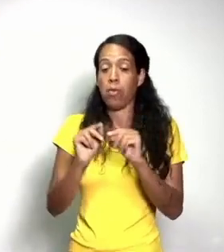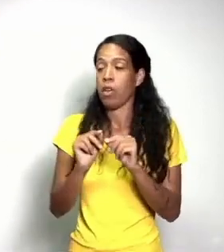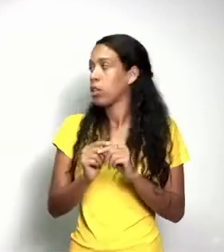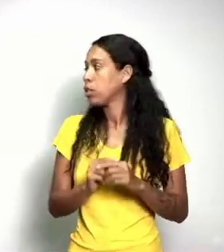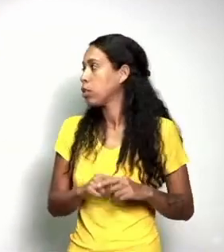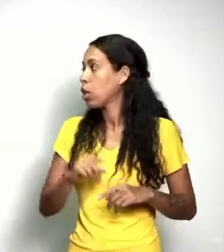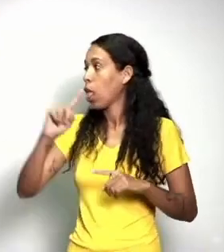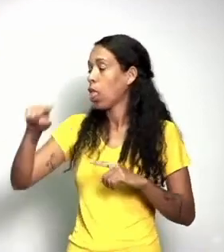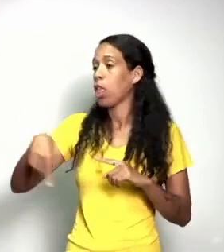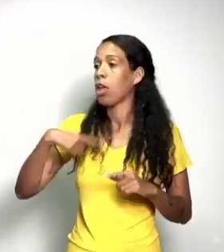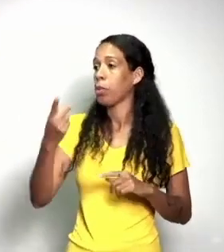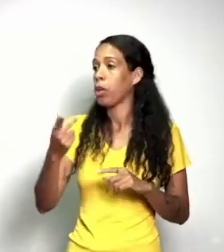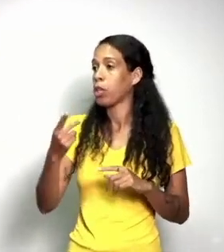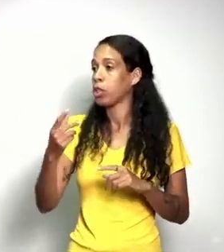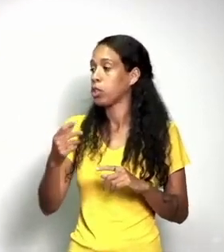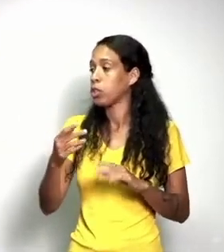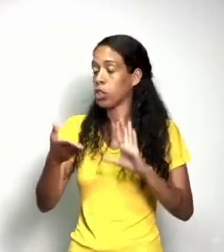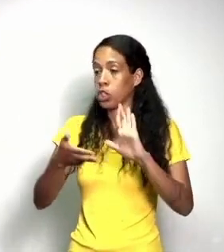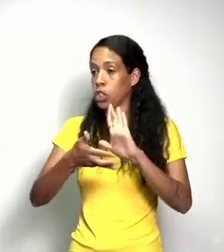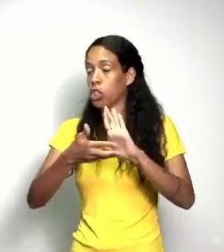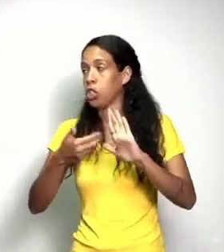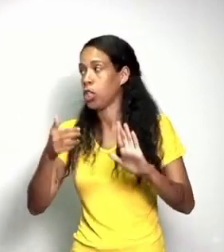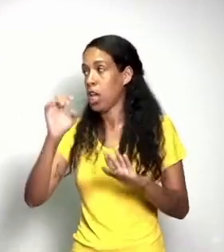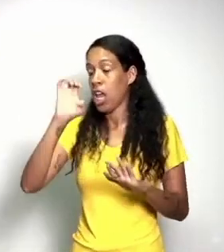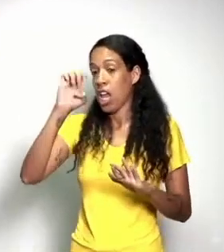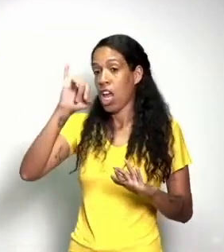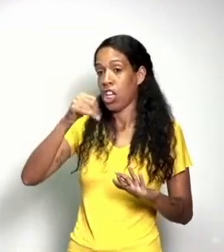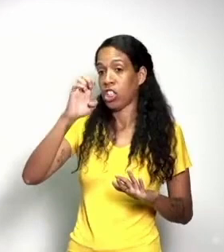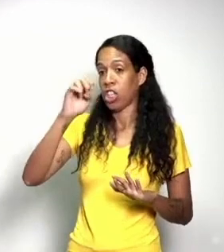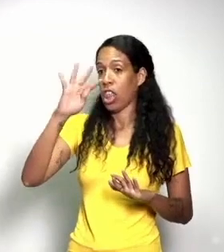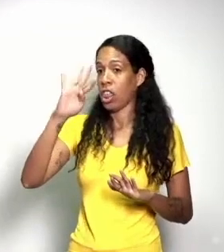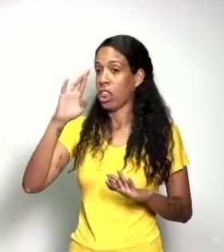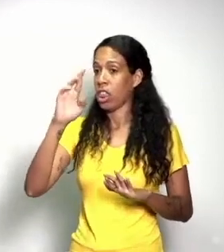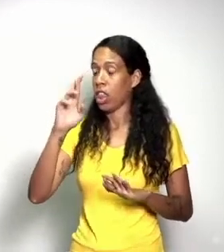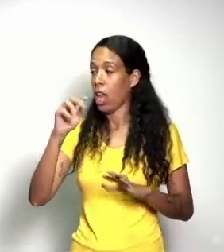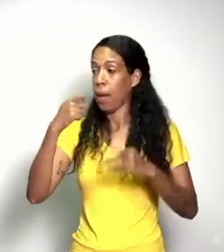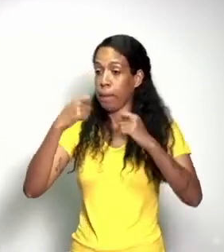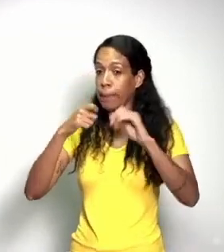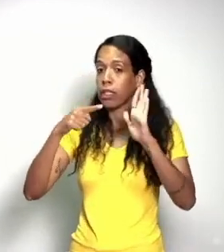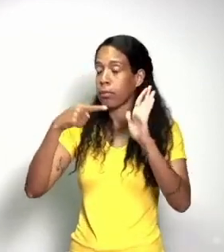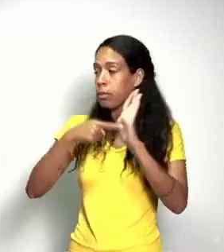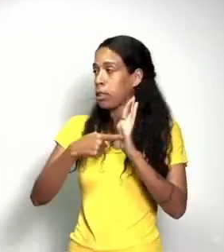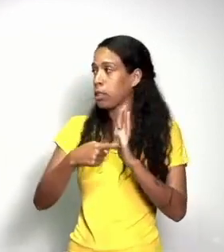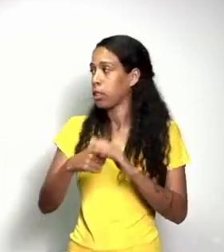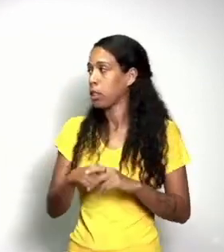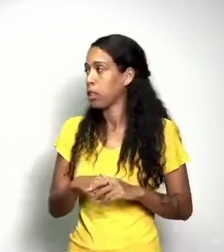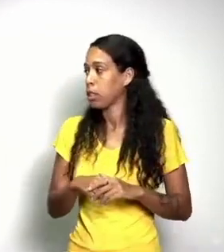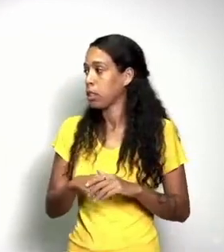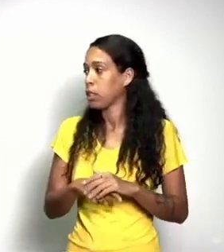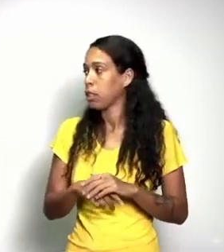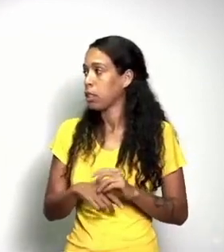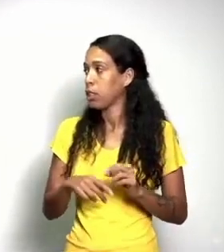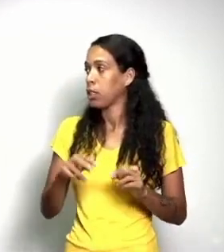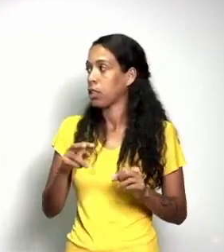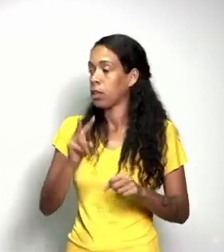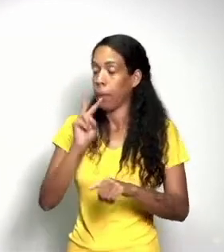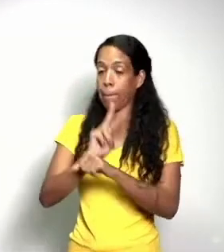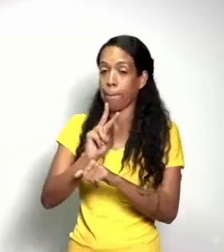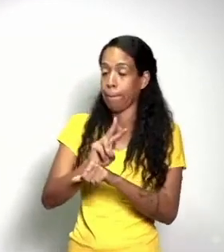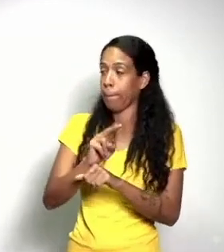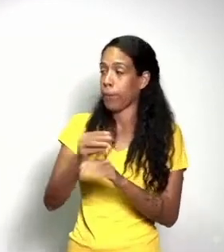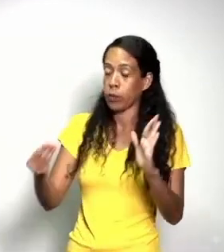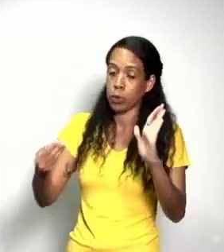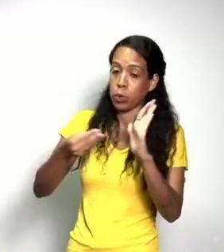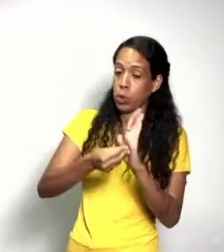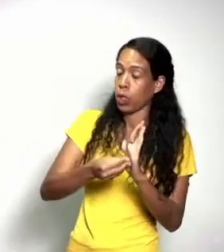E aí, só depois de ejetada, a gente retira e faz a entrega. Caso contrário, precisa passar por uma verificação quando colocar de